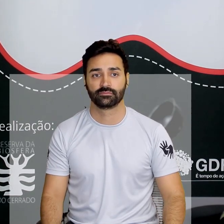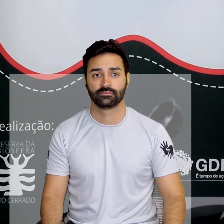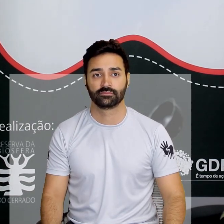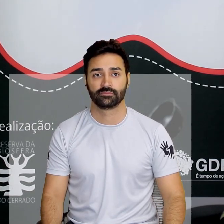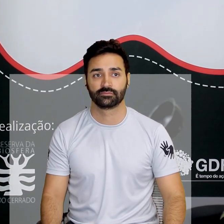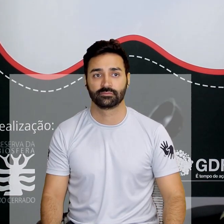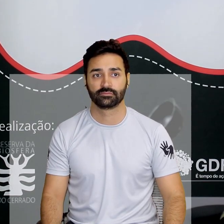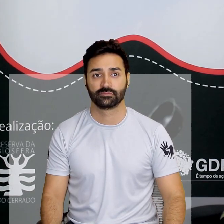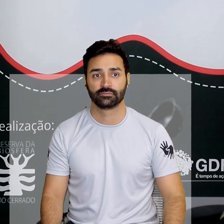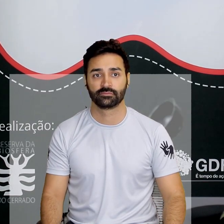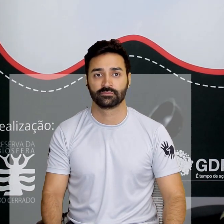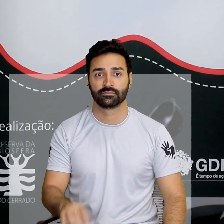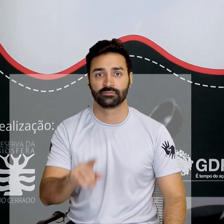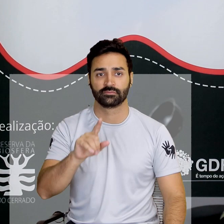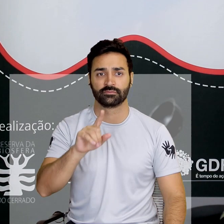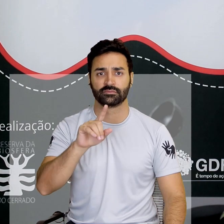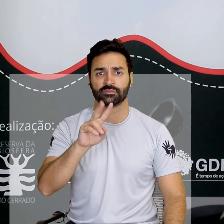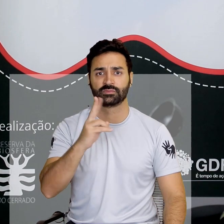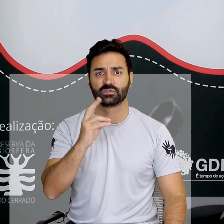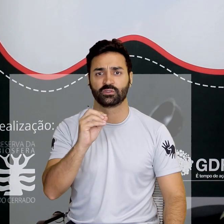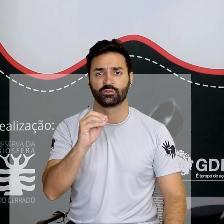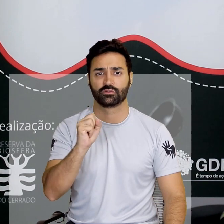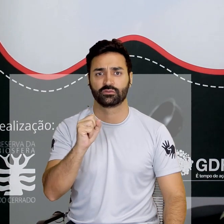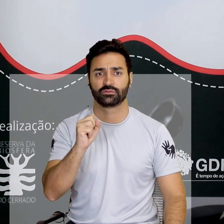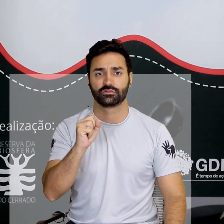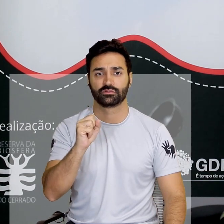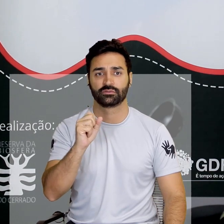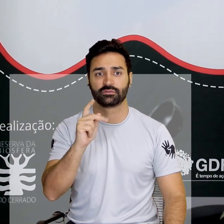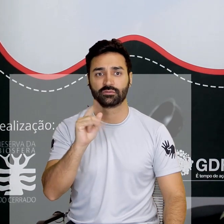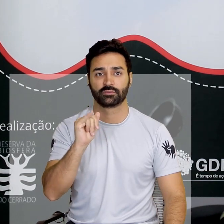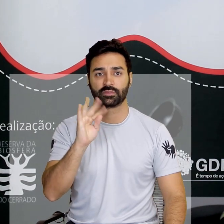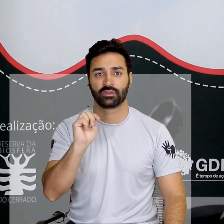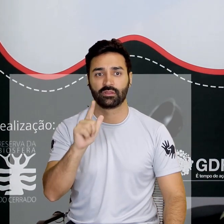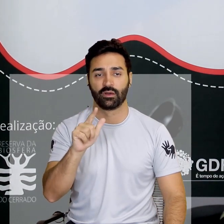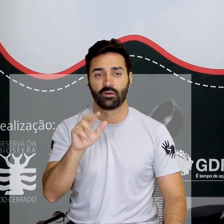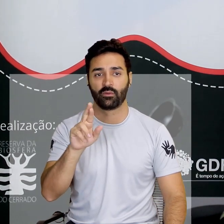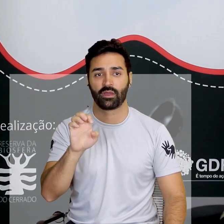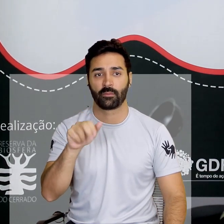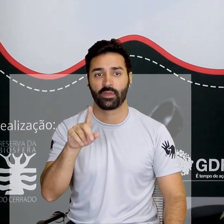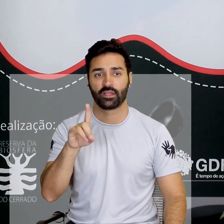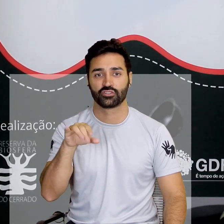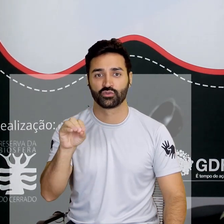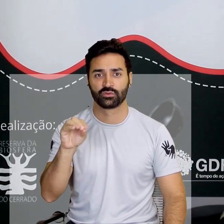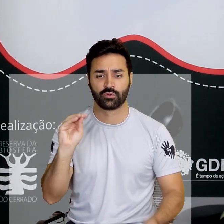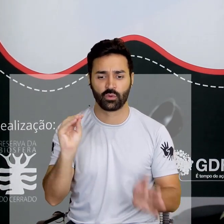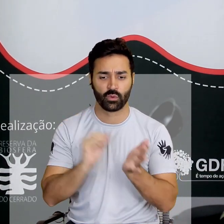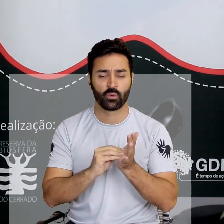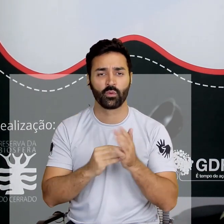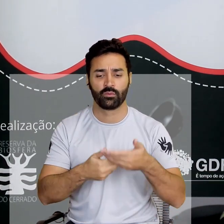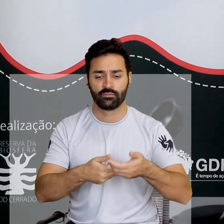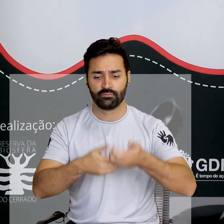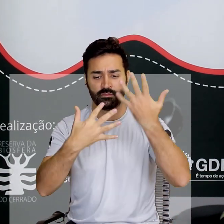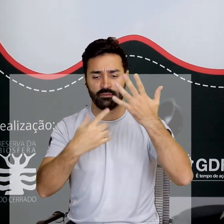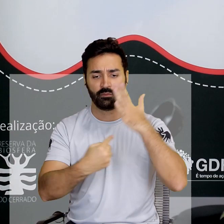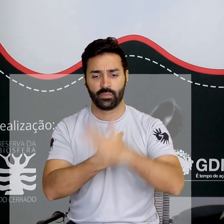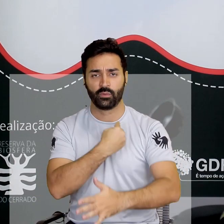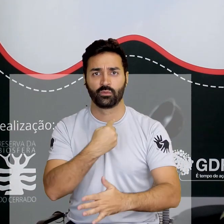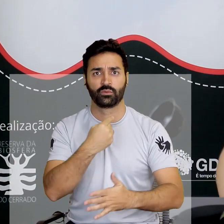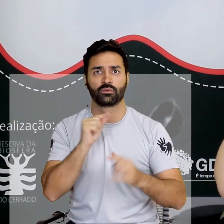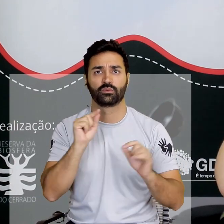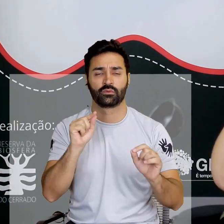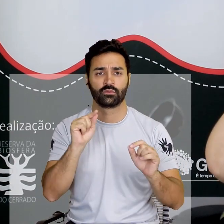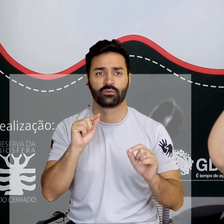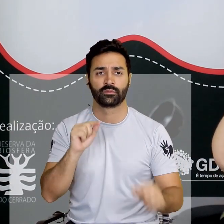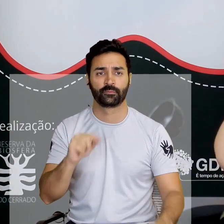Do hospital e remédio. Estão perguntando aqui no chat que apareceu aqui rapidinho. Aproveitando a pergunta que